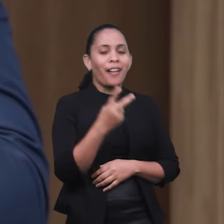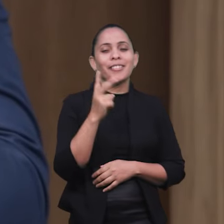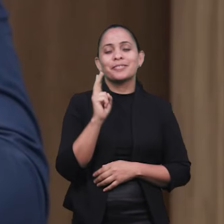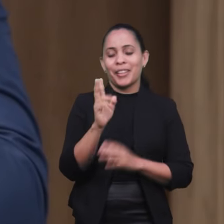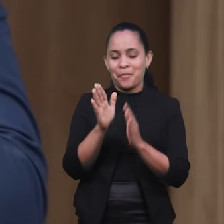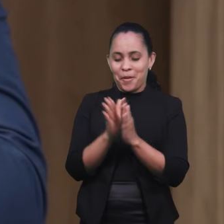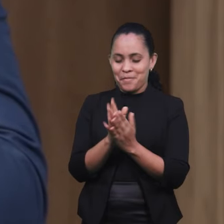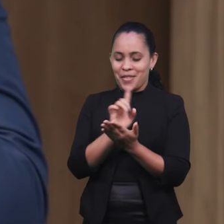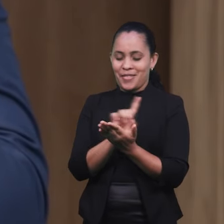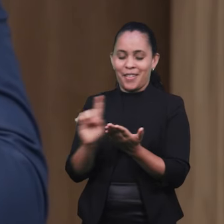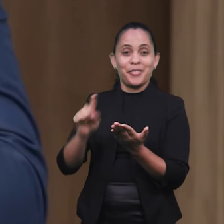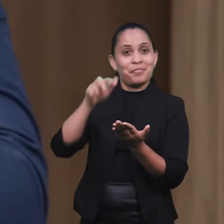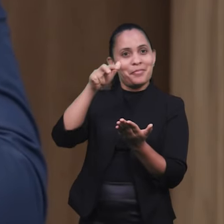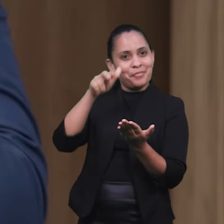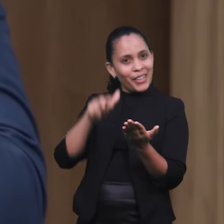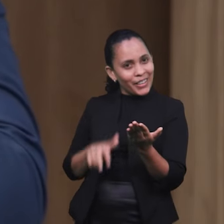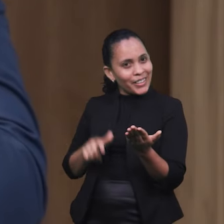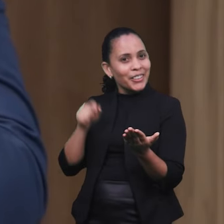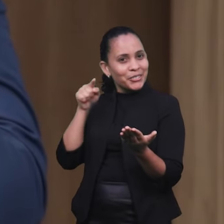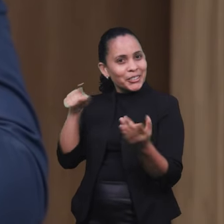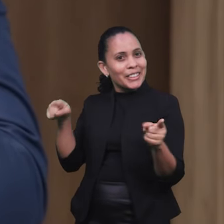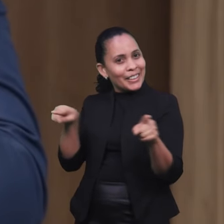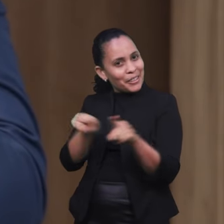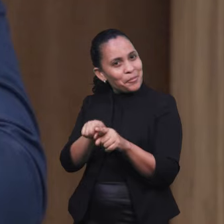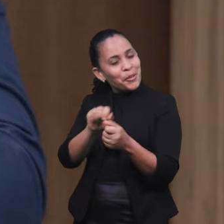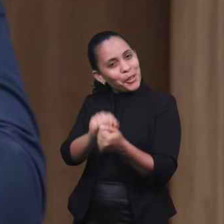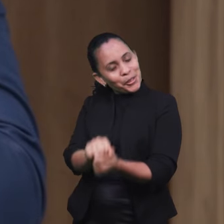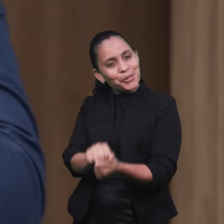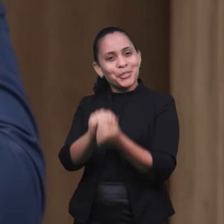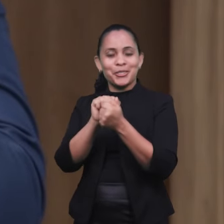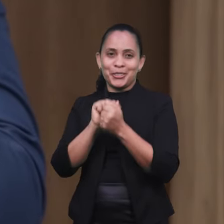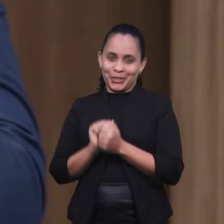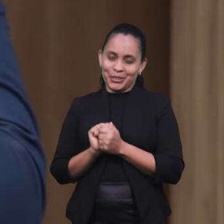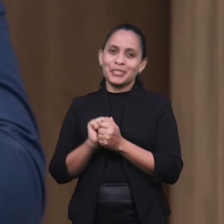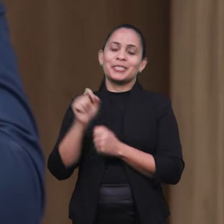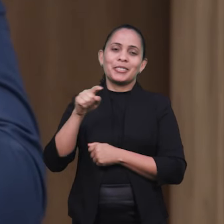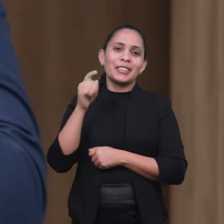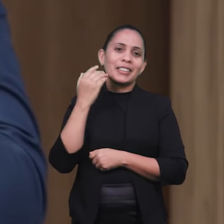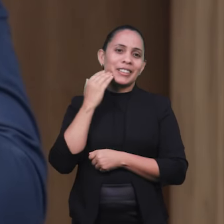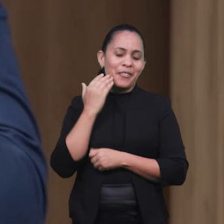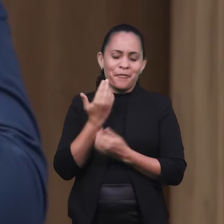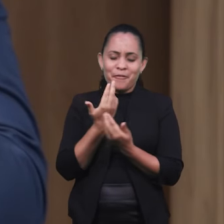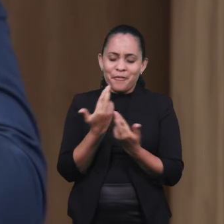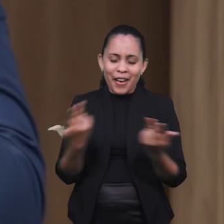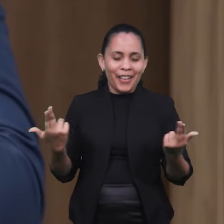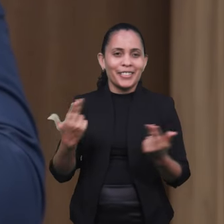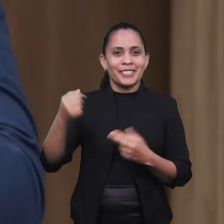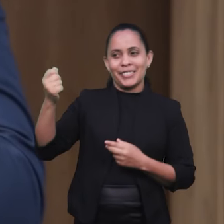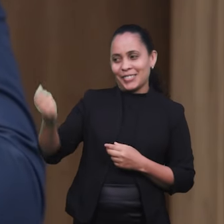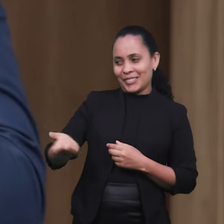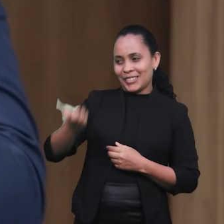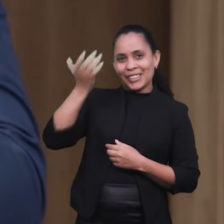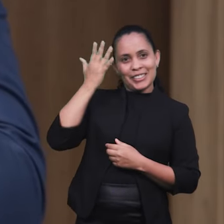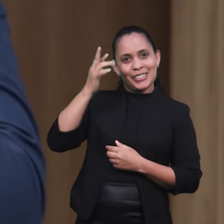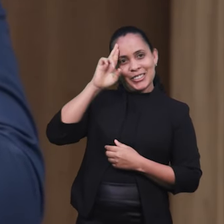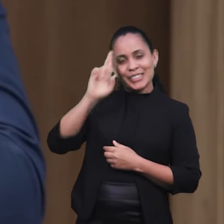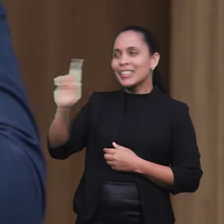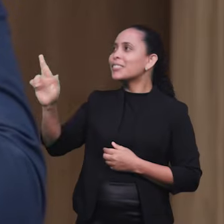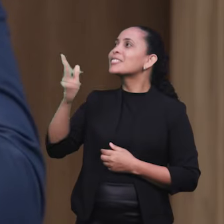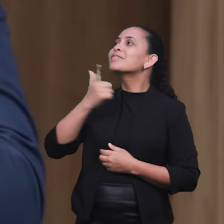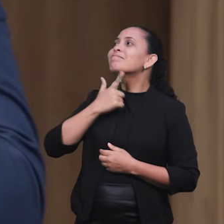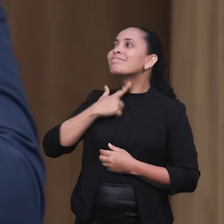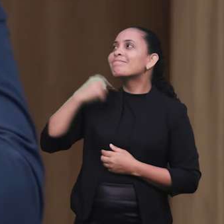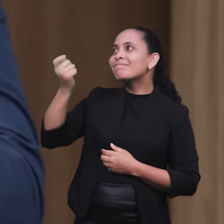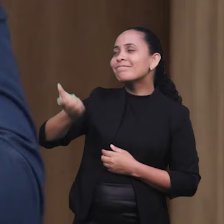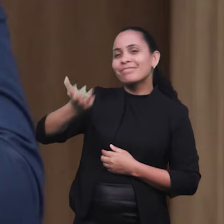nos acompanhem com a sua Bíblia aberta, para que você possa também alcançar as muitas revelações que o Senhor